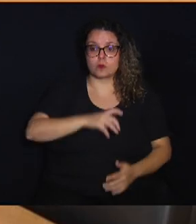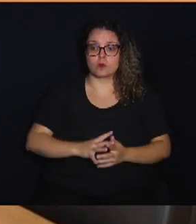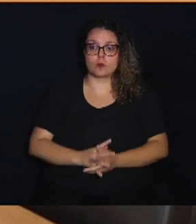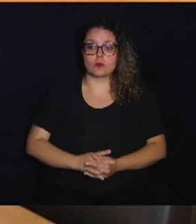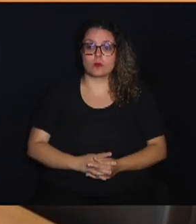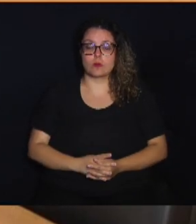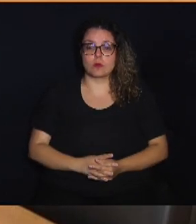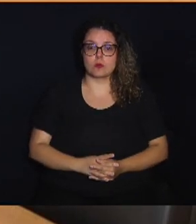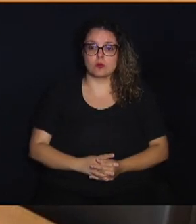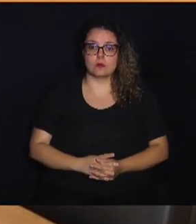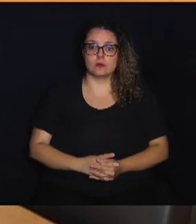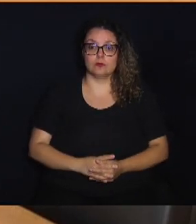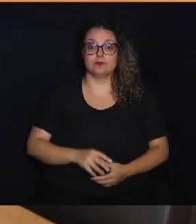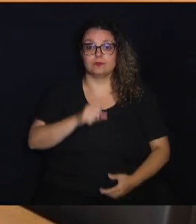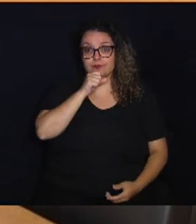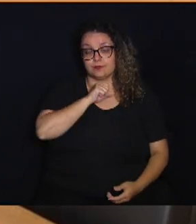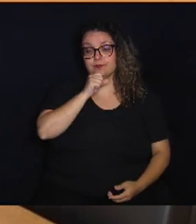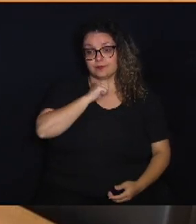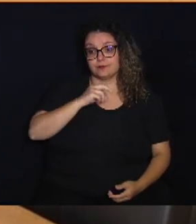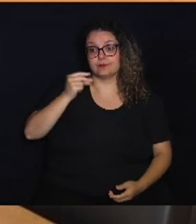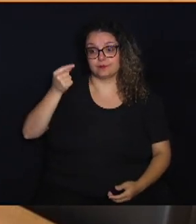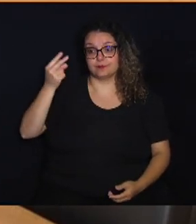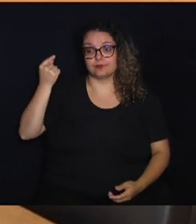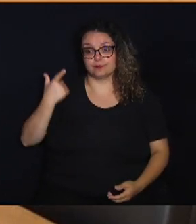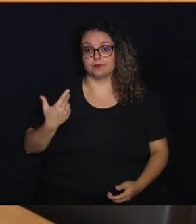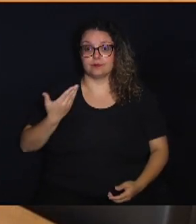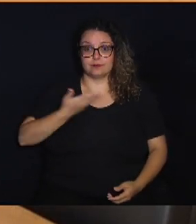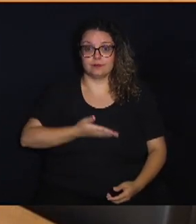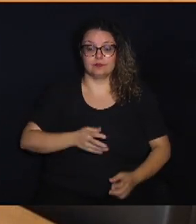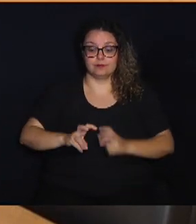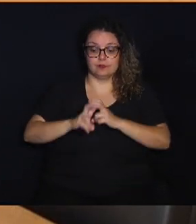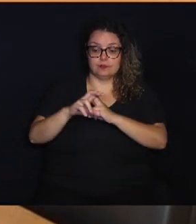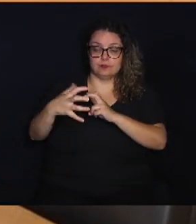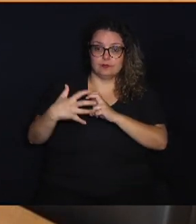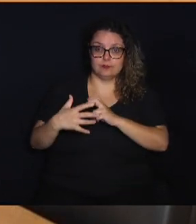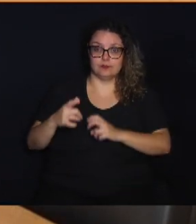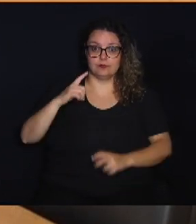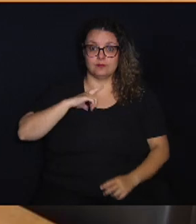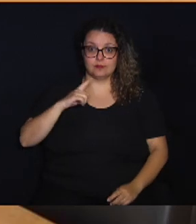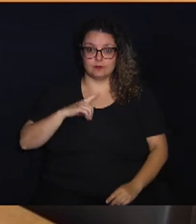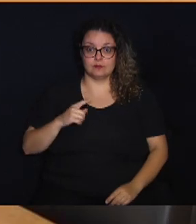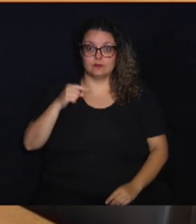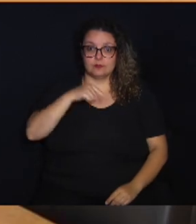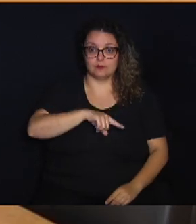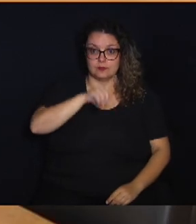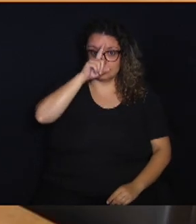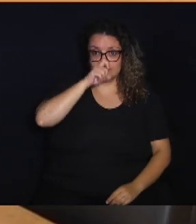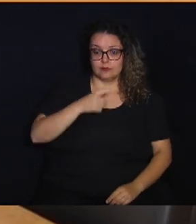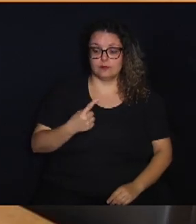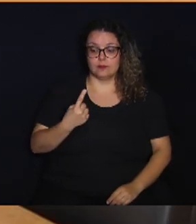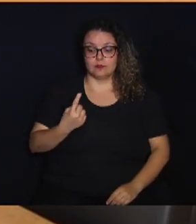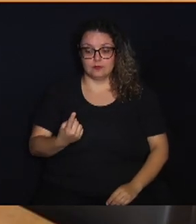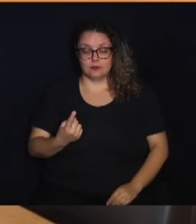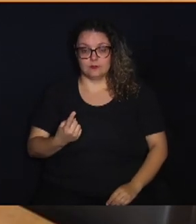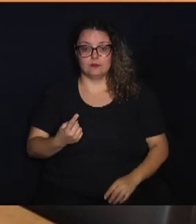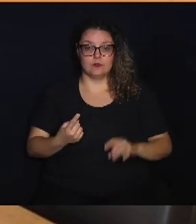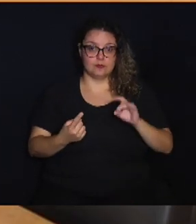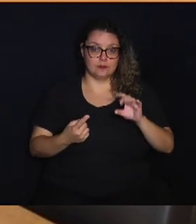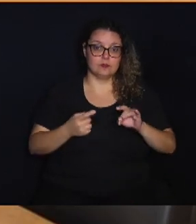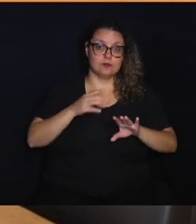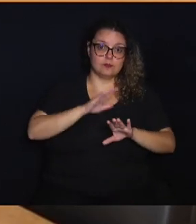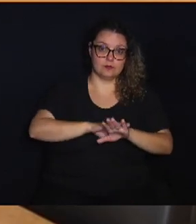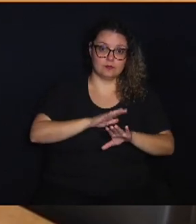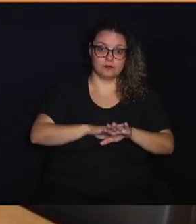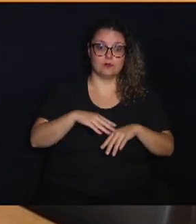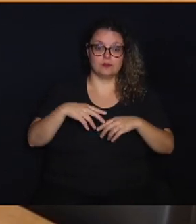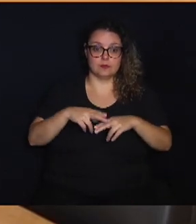já antigos. Neste caso do raio-x, existe ali no hospital somente um aparelho. Por isso a